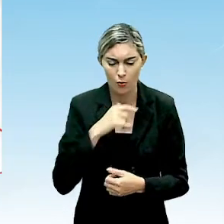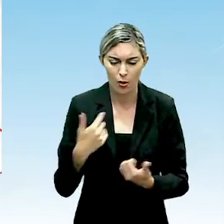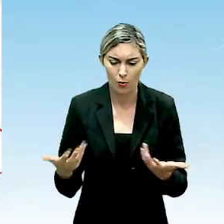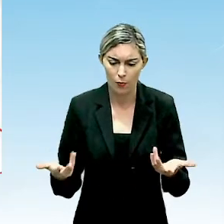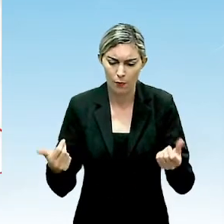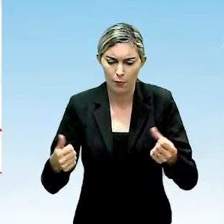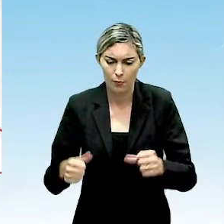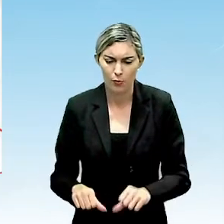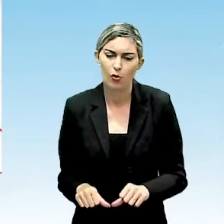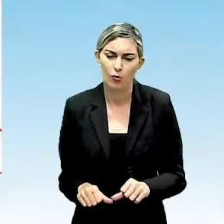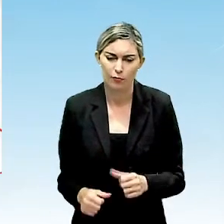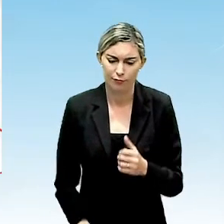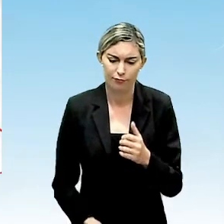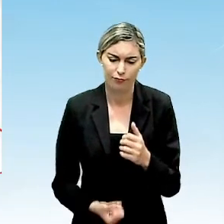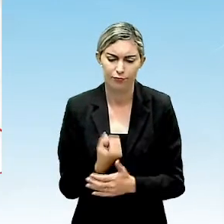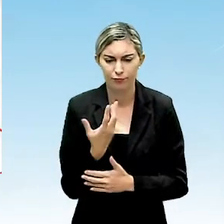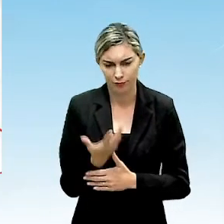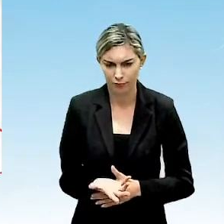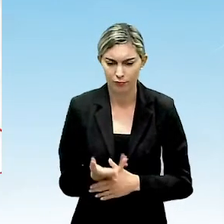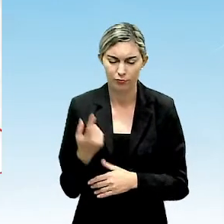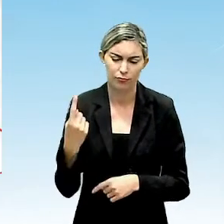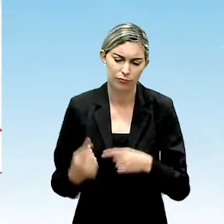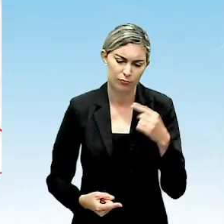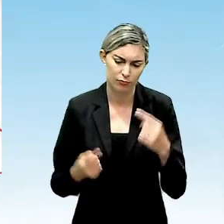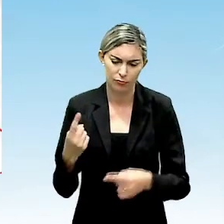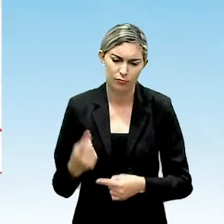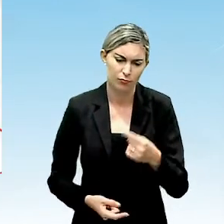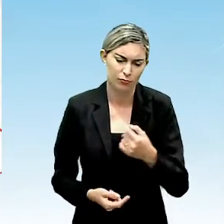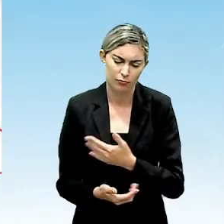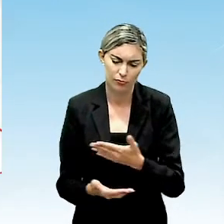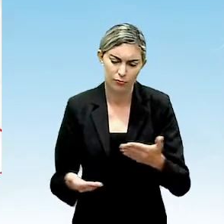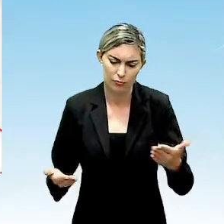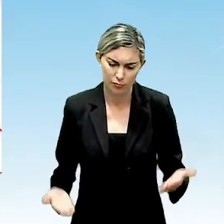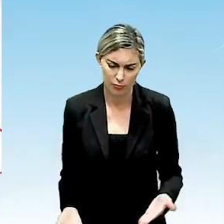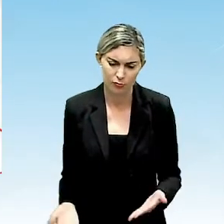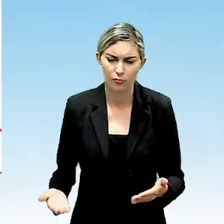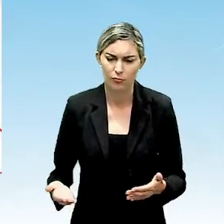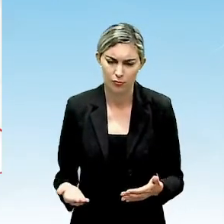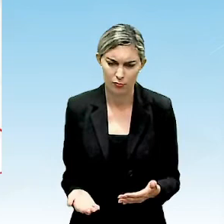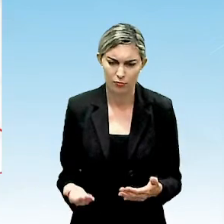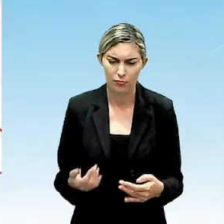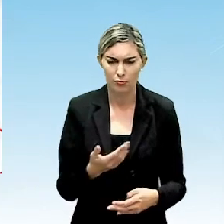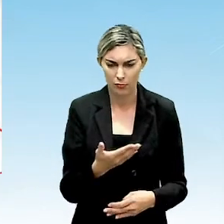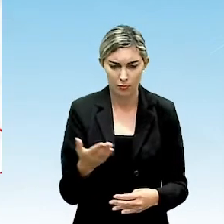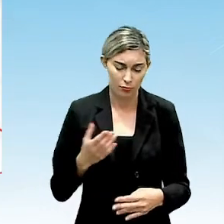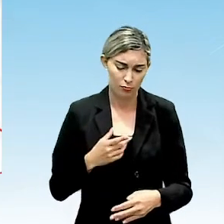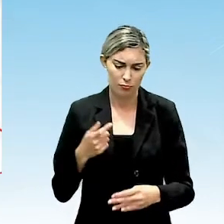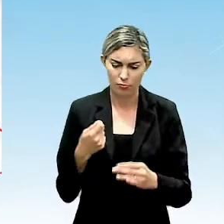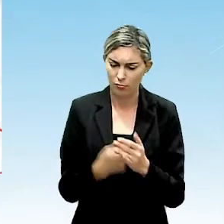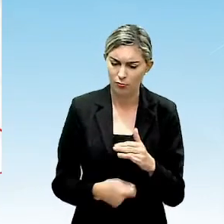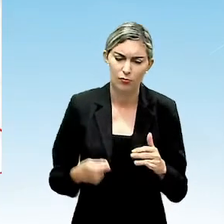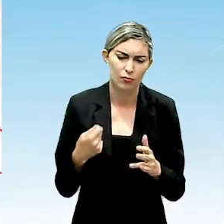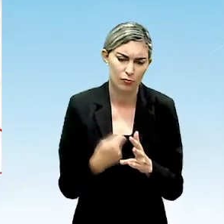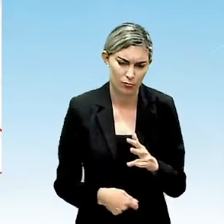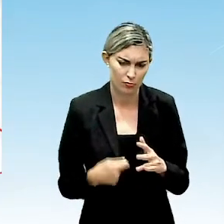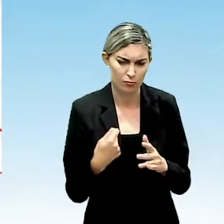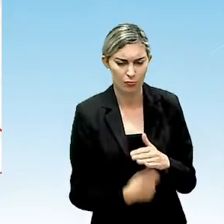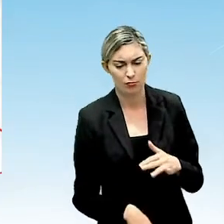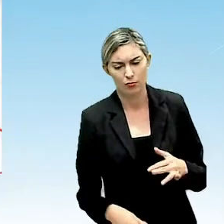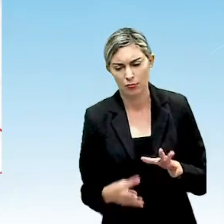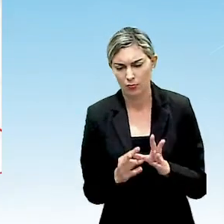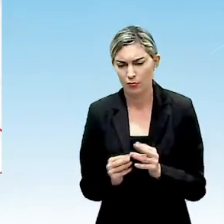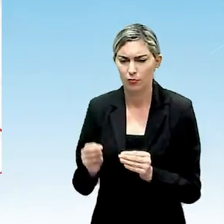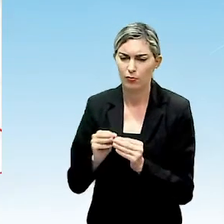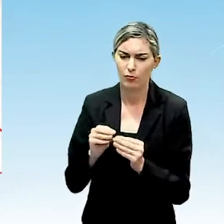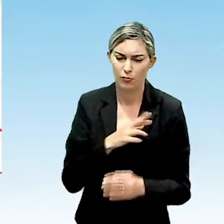pior. Então surgirão conflitos que serão necessários aí serem sufocados, né, de resistência a essa implementação